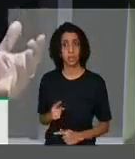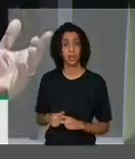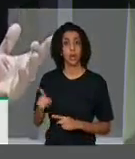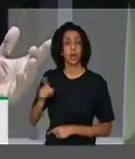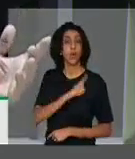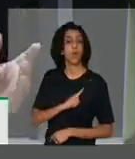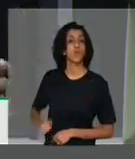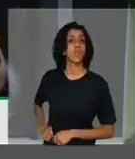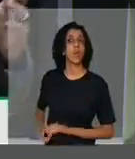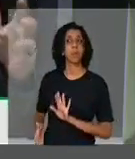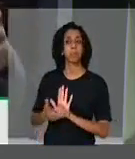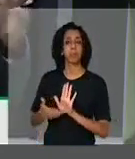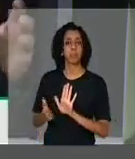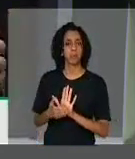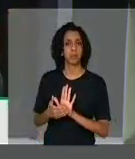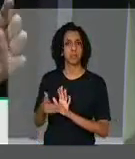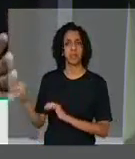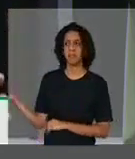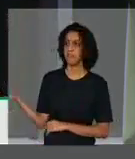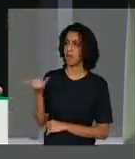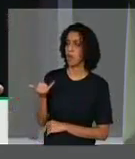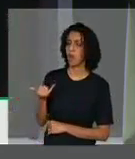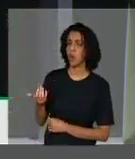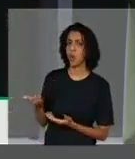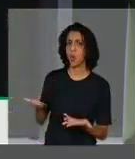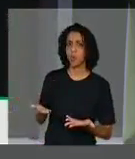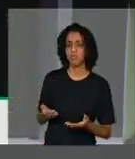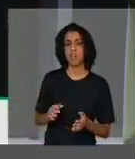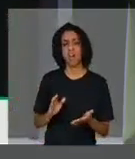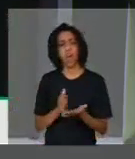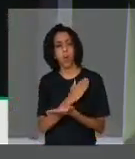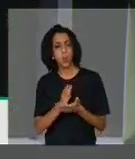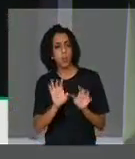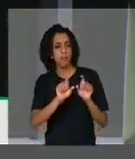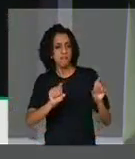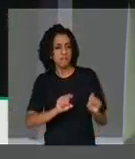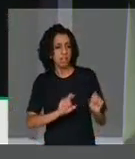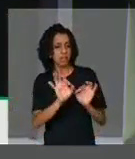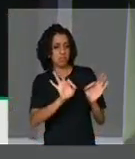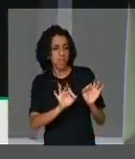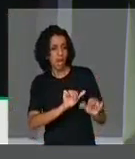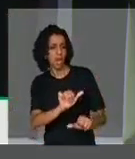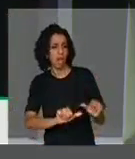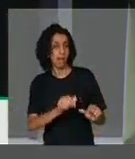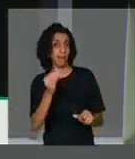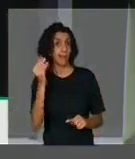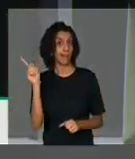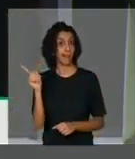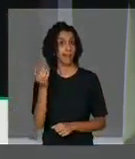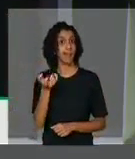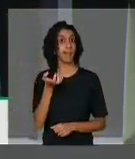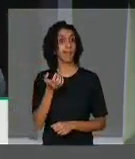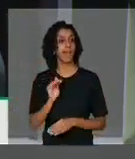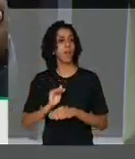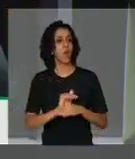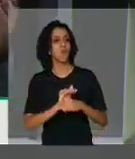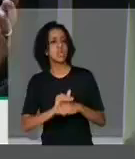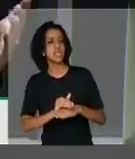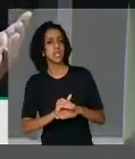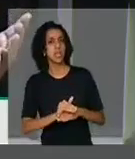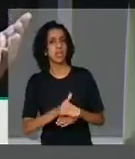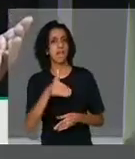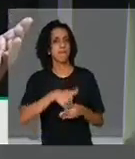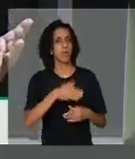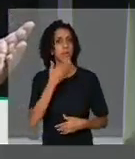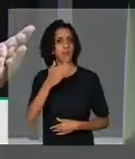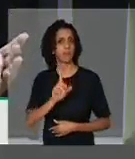governo trouxe hoje, dizendo que vai reformular alguns pontos, no afã de buscar votos, ele, em relação ao que